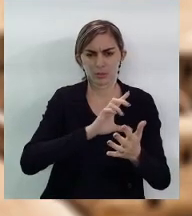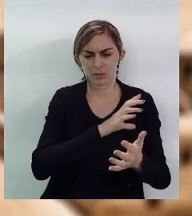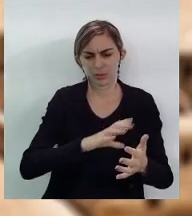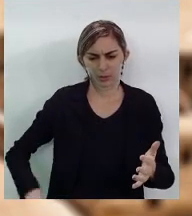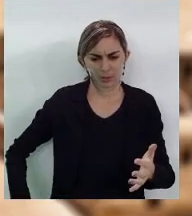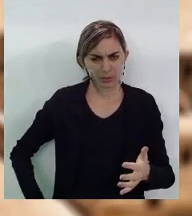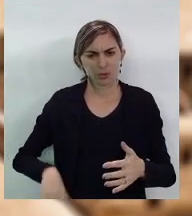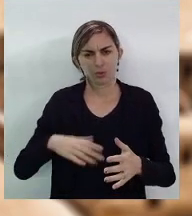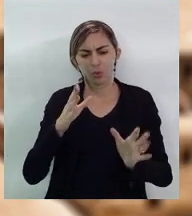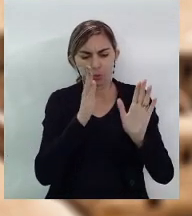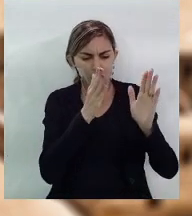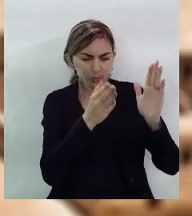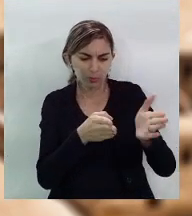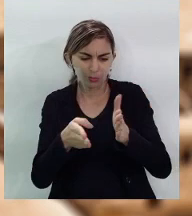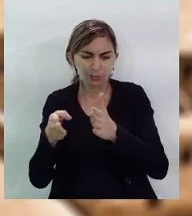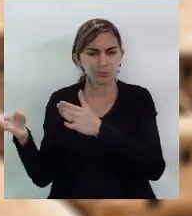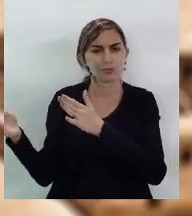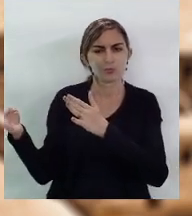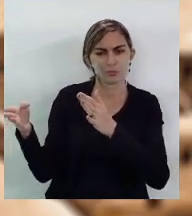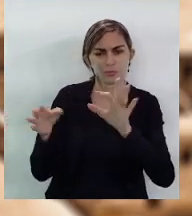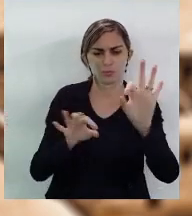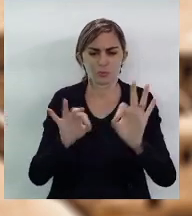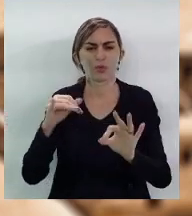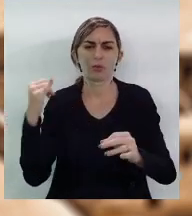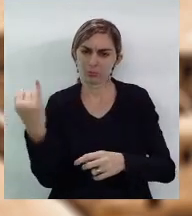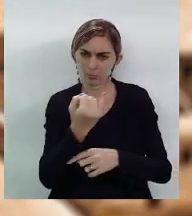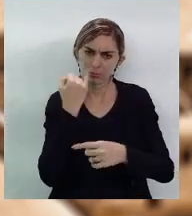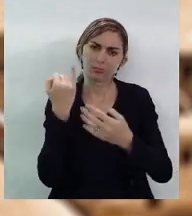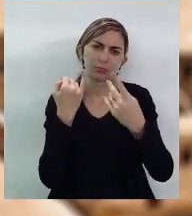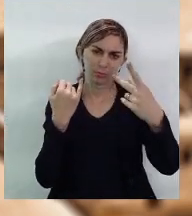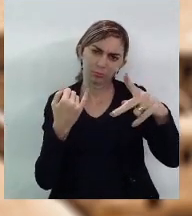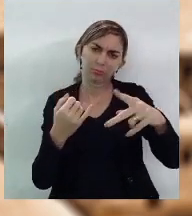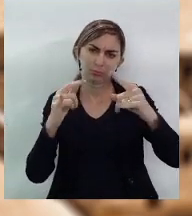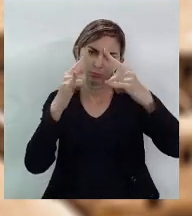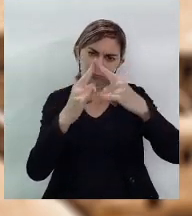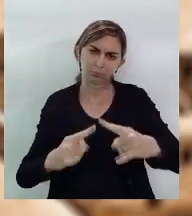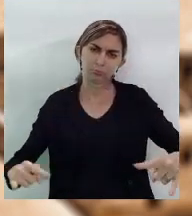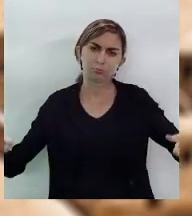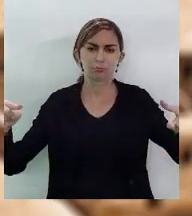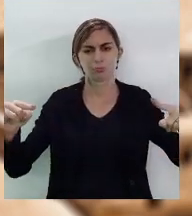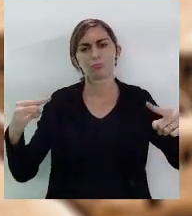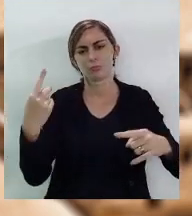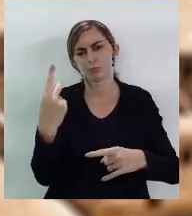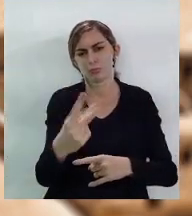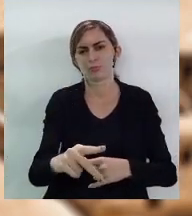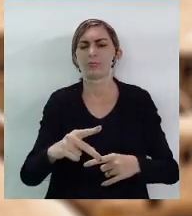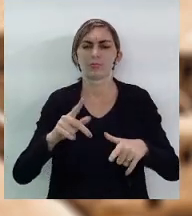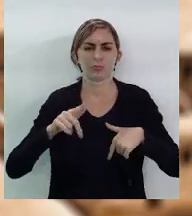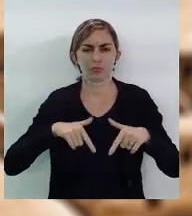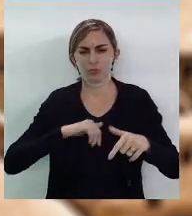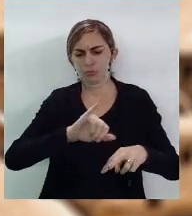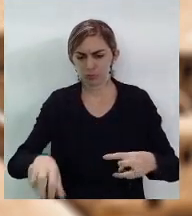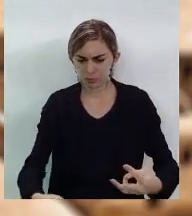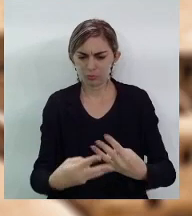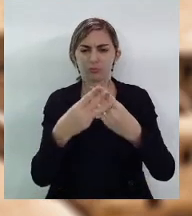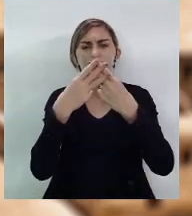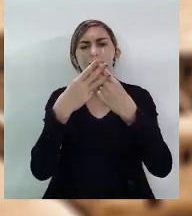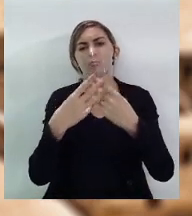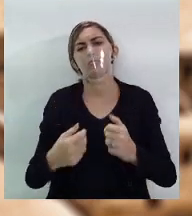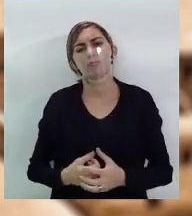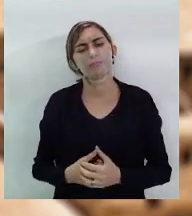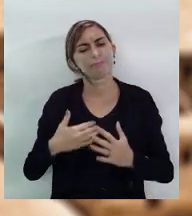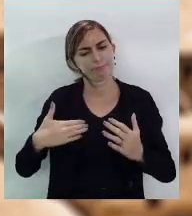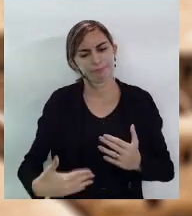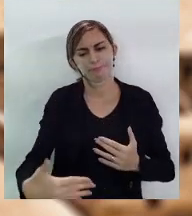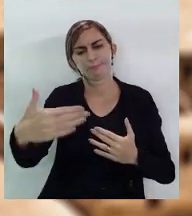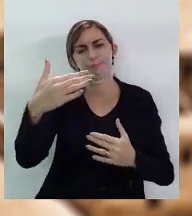questão da organização e da importância desse templo que fora para os judeus. Vamos